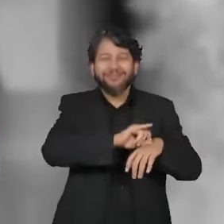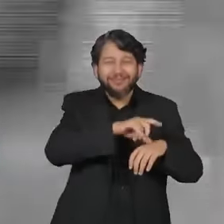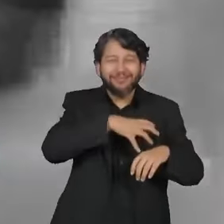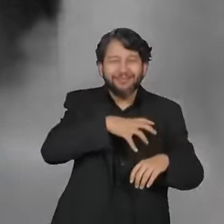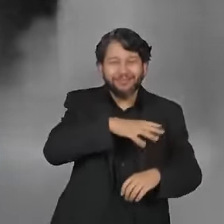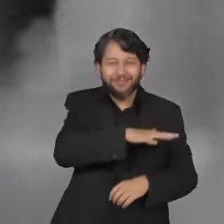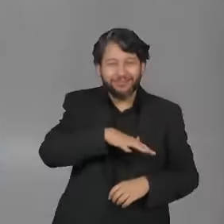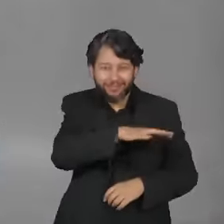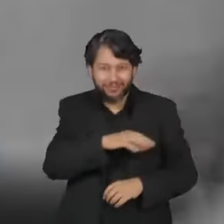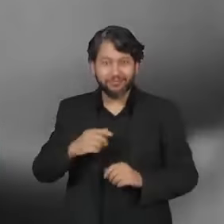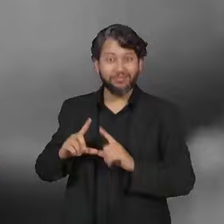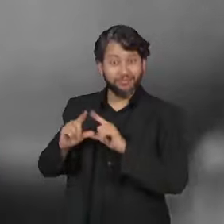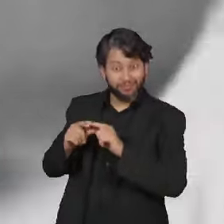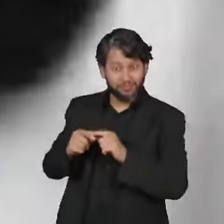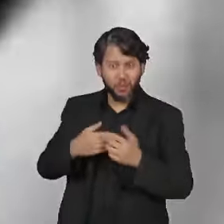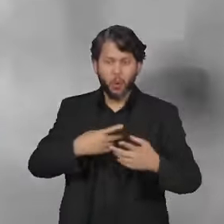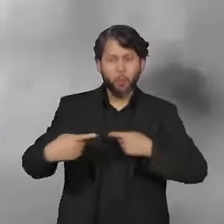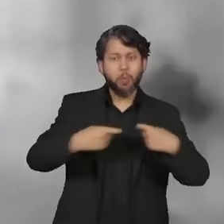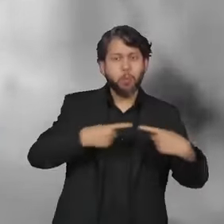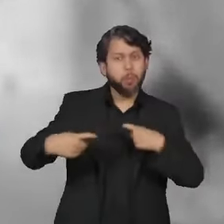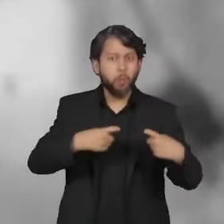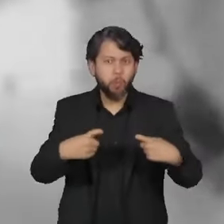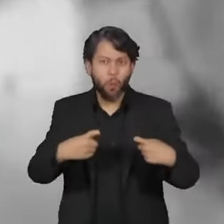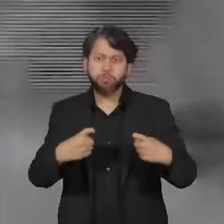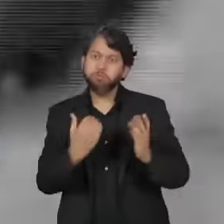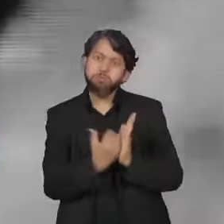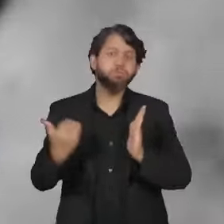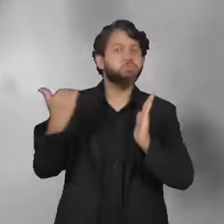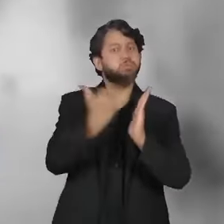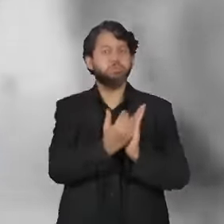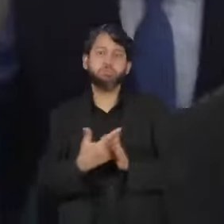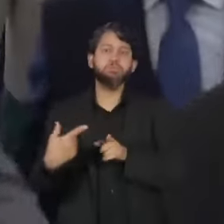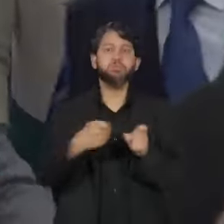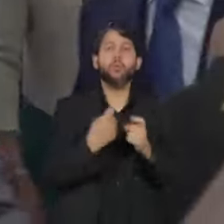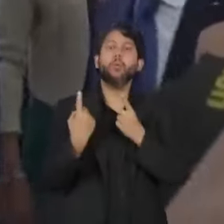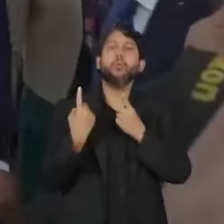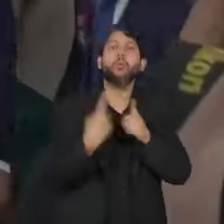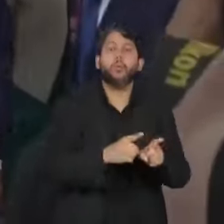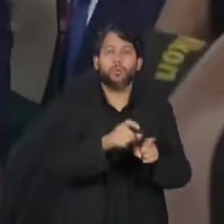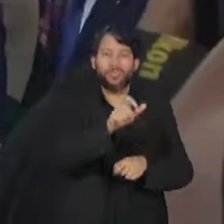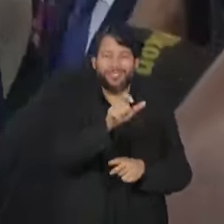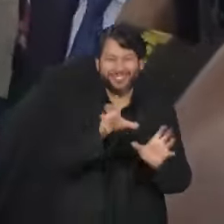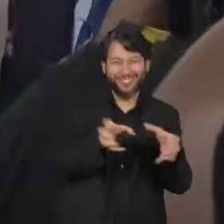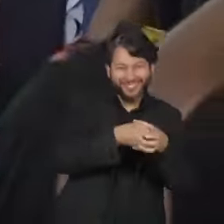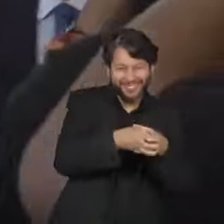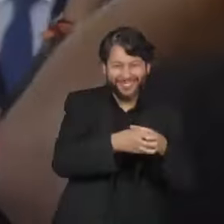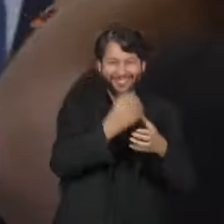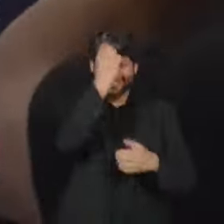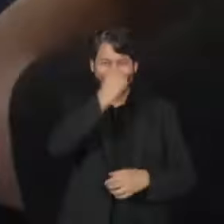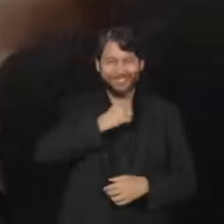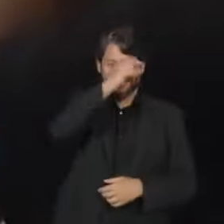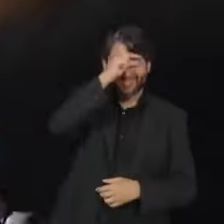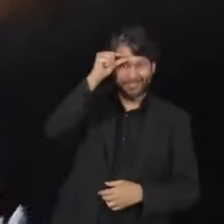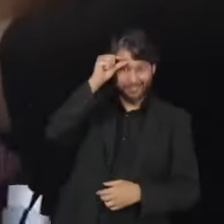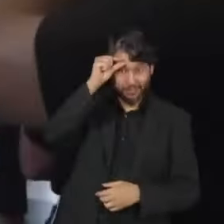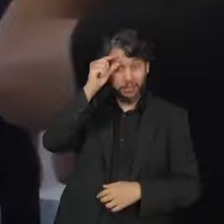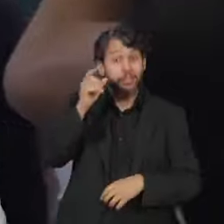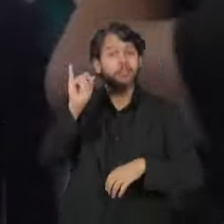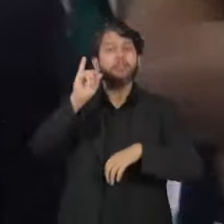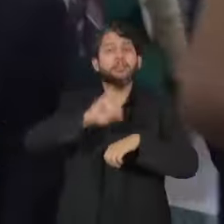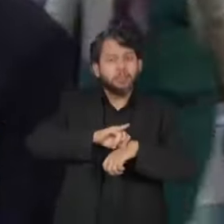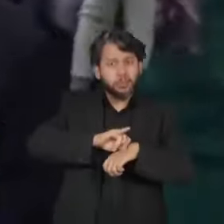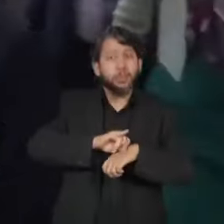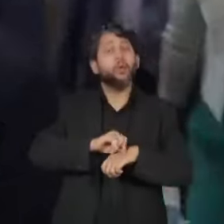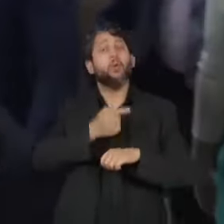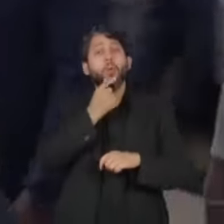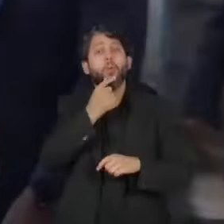desde 7 de outubro quando começou o conflito com o grupo palestino hamas os Estados Unidos mandaram a beiru o mais alto Conselheiro de